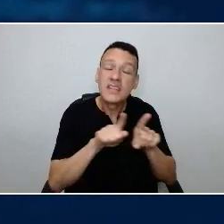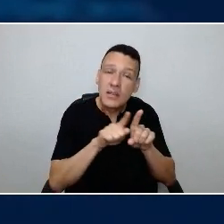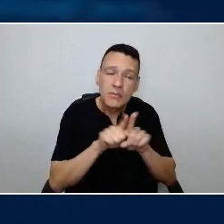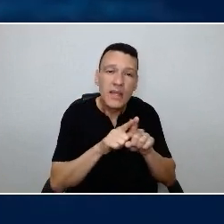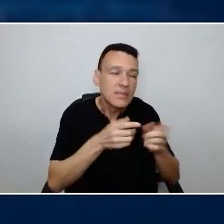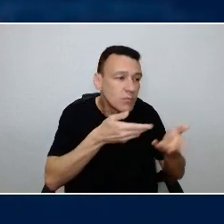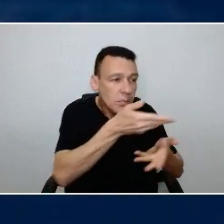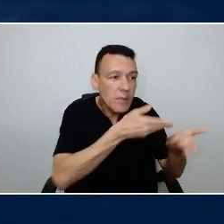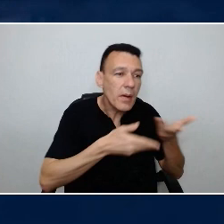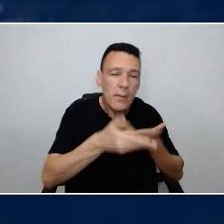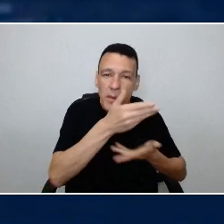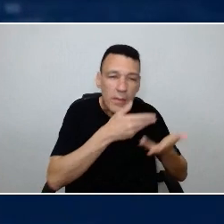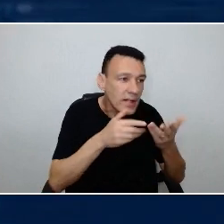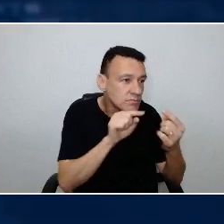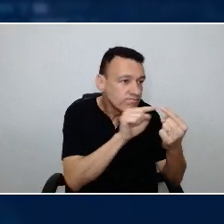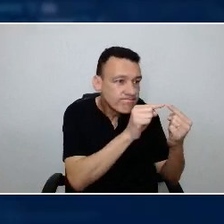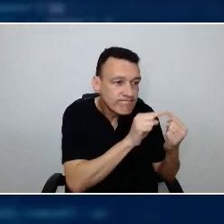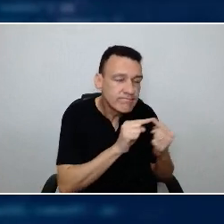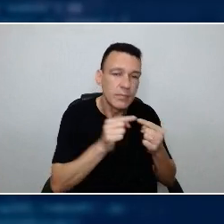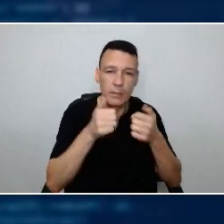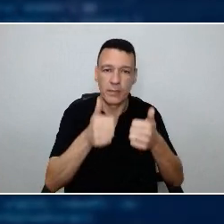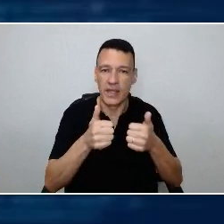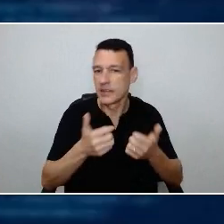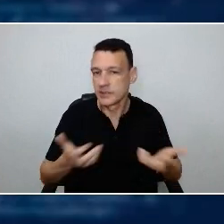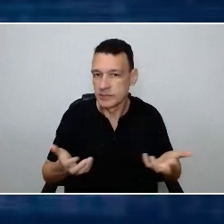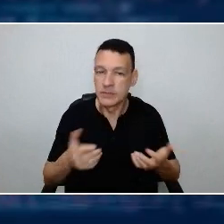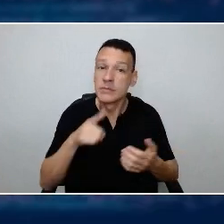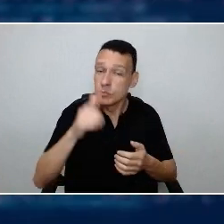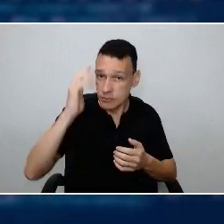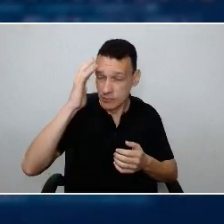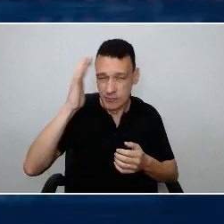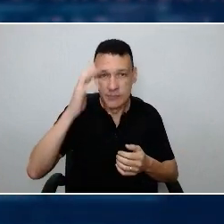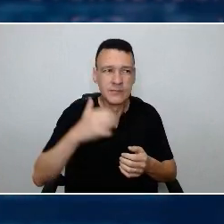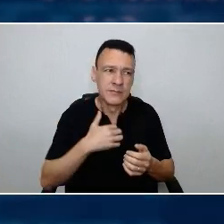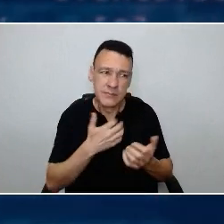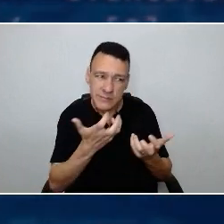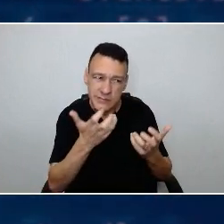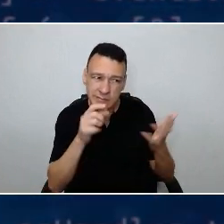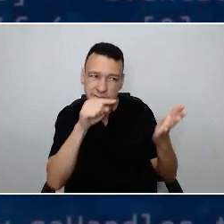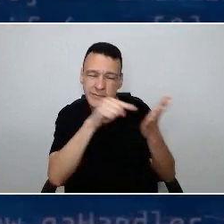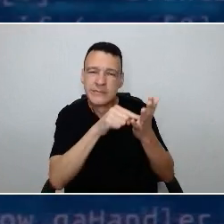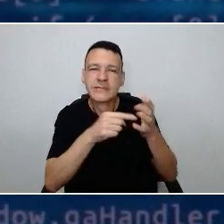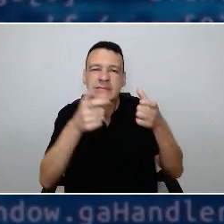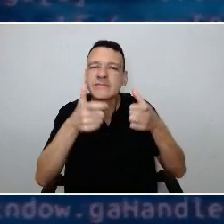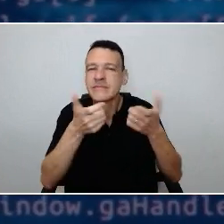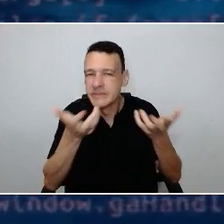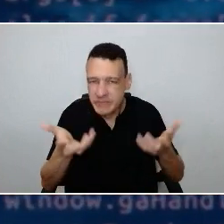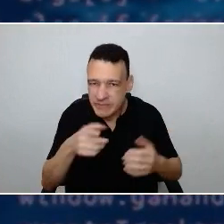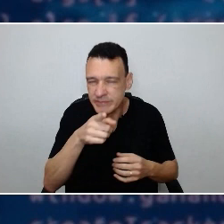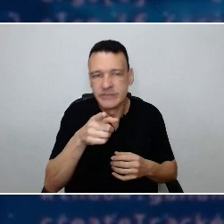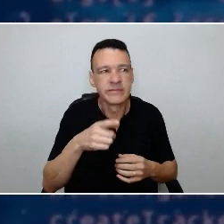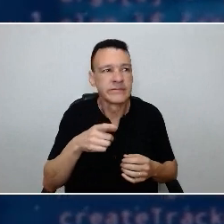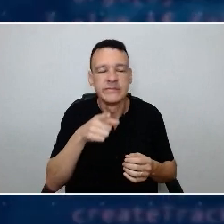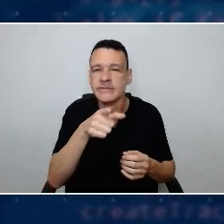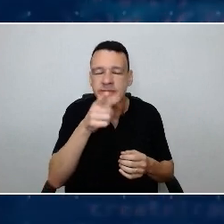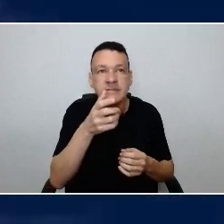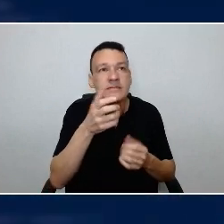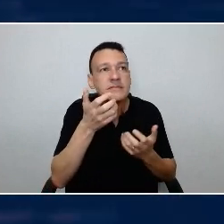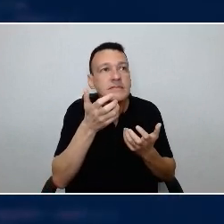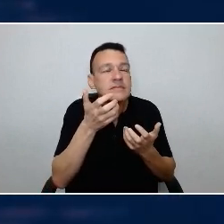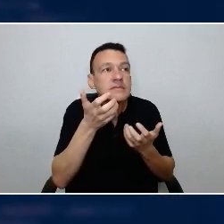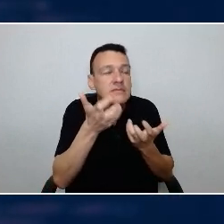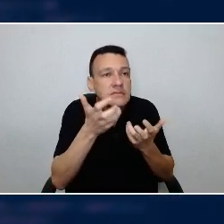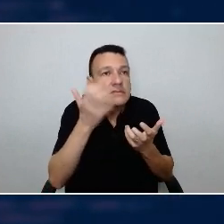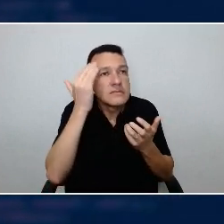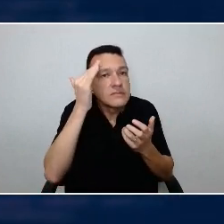quer chegar saiba Onde você quer chegar ou esteja curioso queera aprender aonde você quer chegar se você não sabe tá